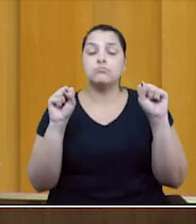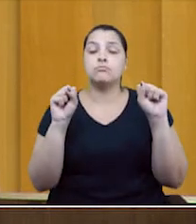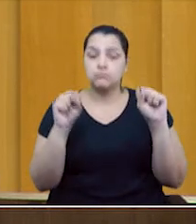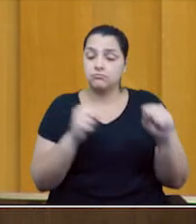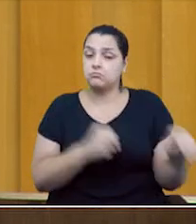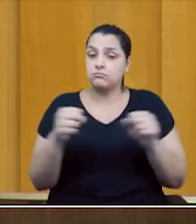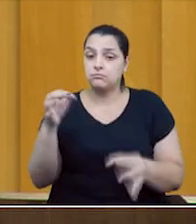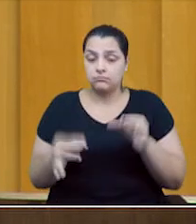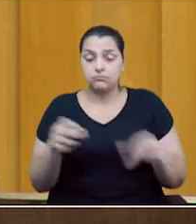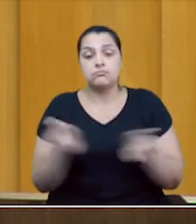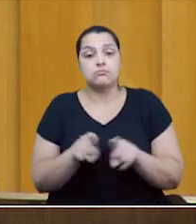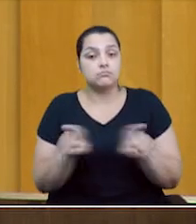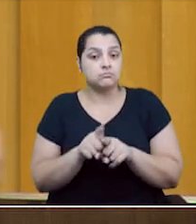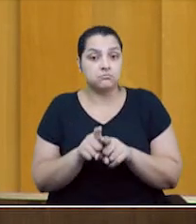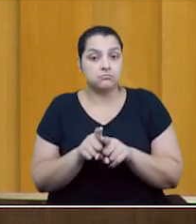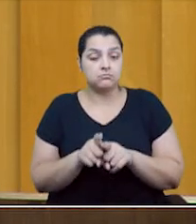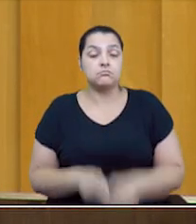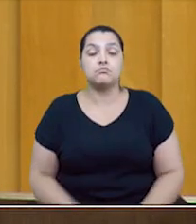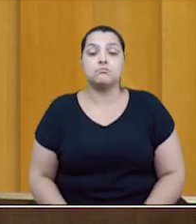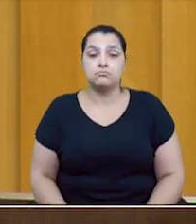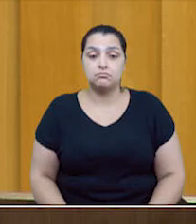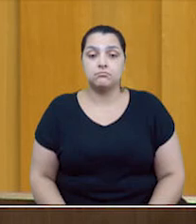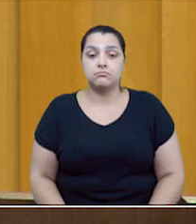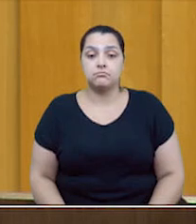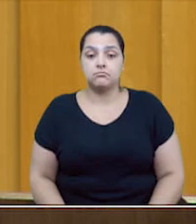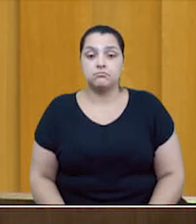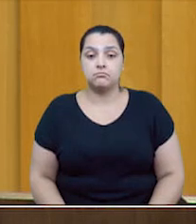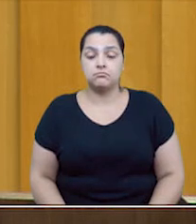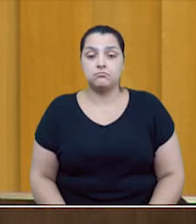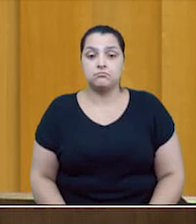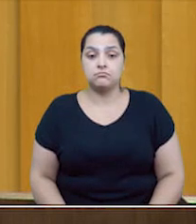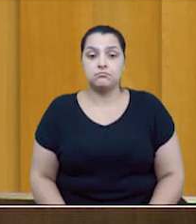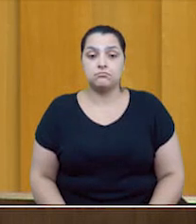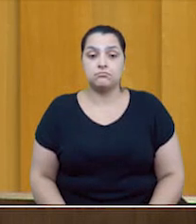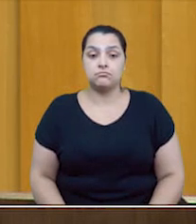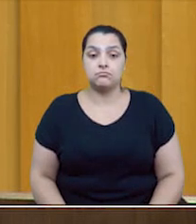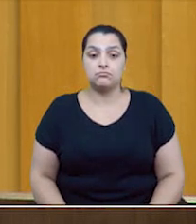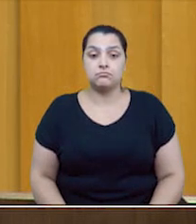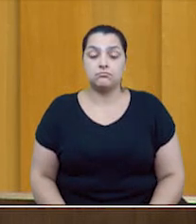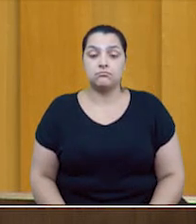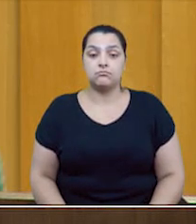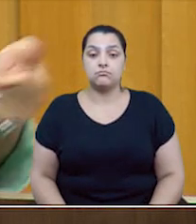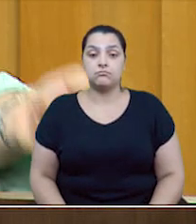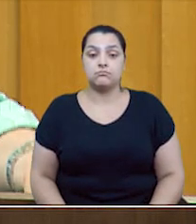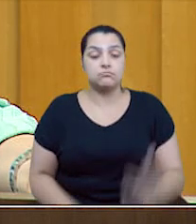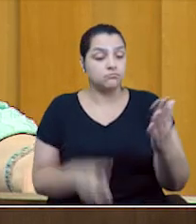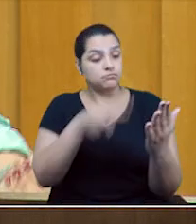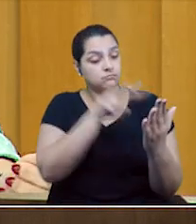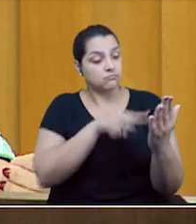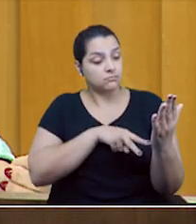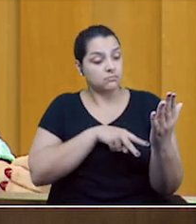qualquer que seja ele. Toda vez que se ler uma sentença proferida